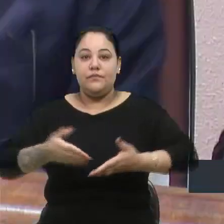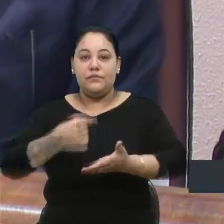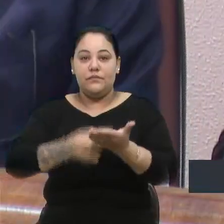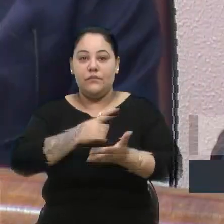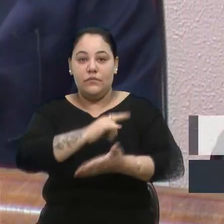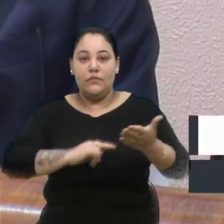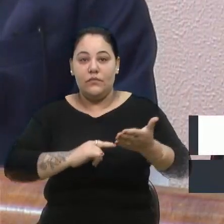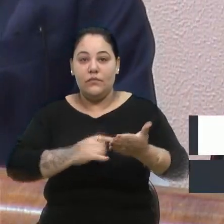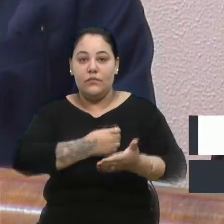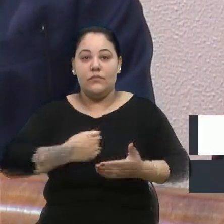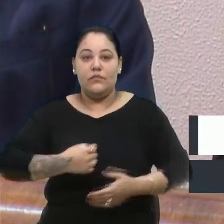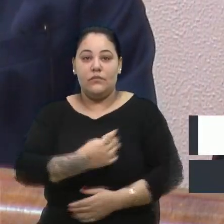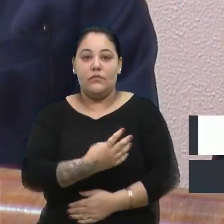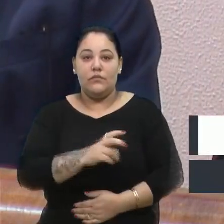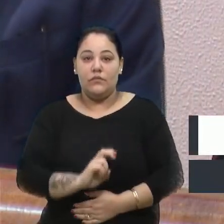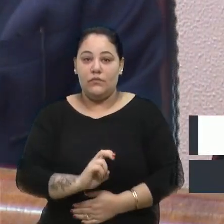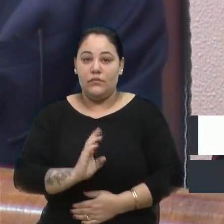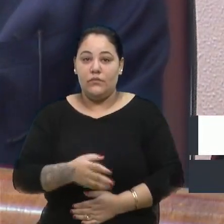Documento número